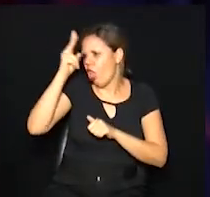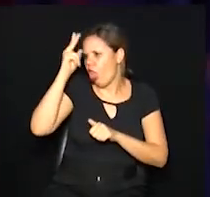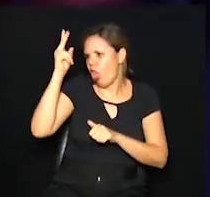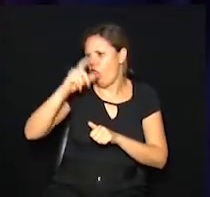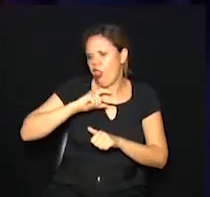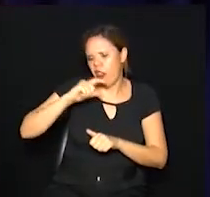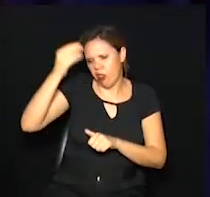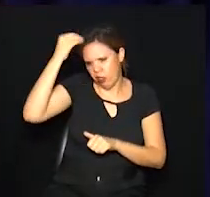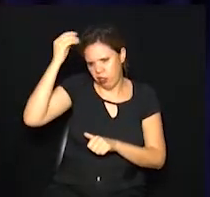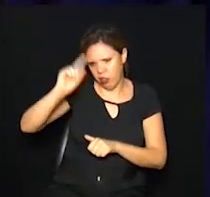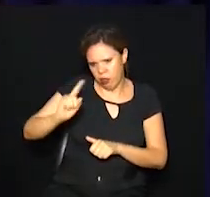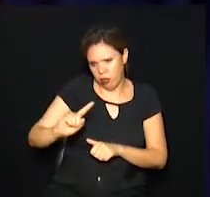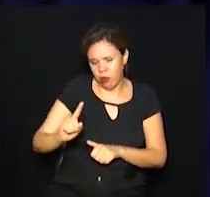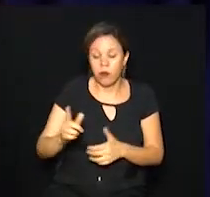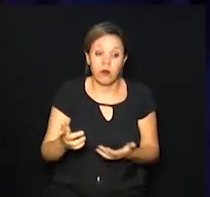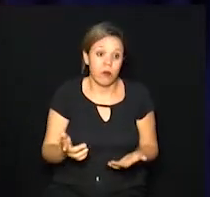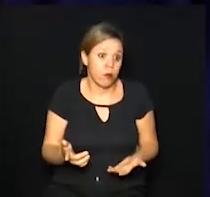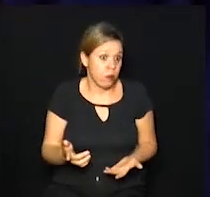tem culpa.